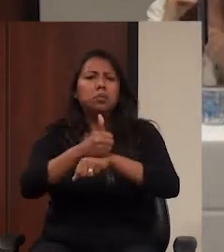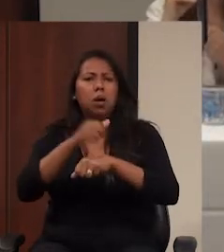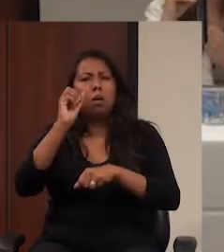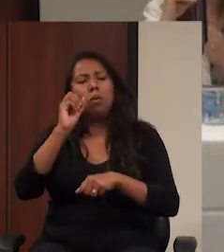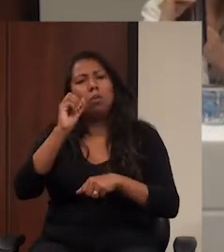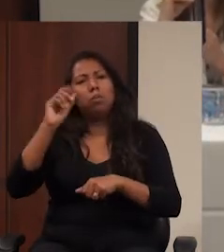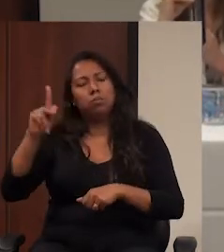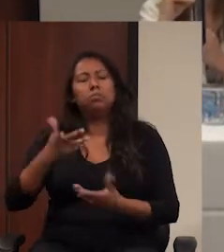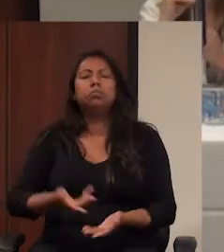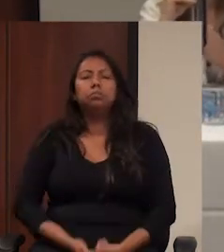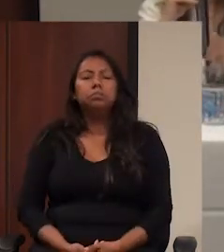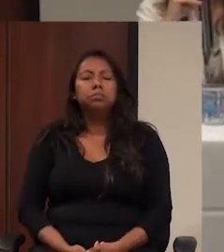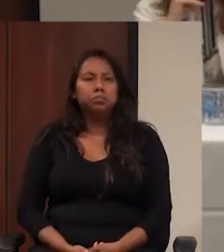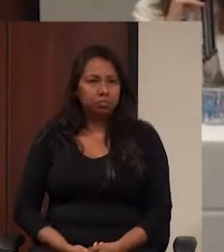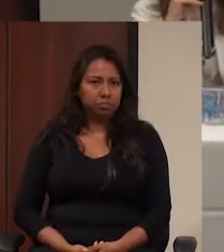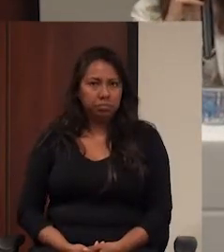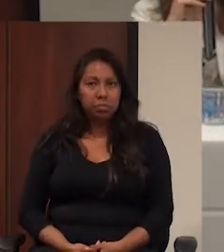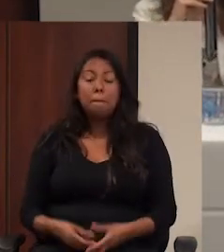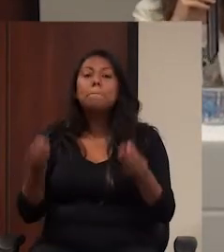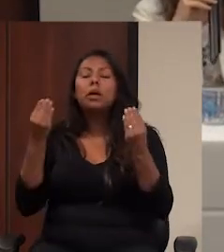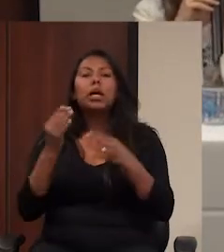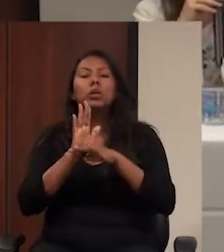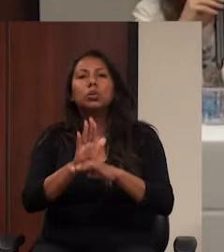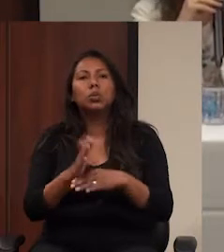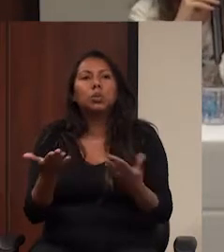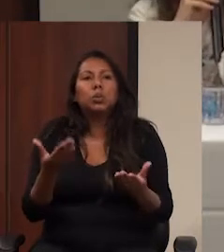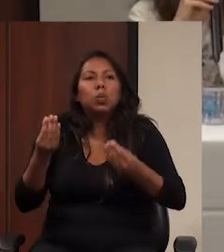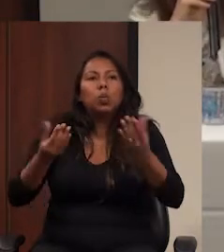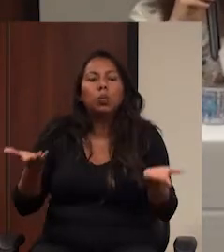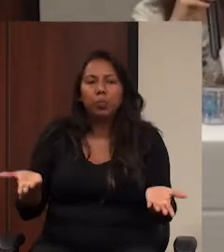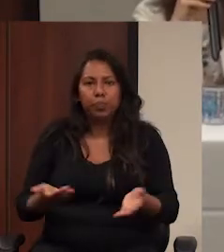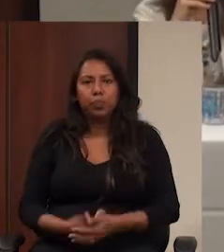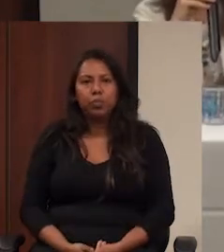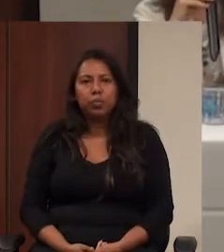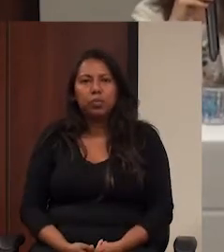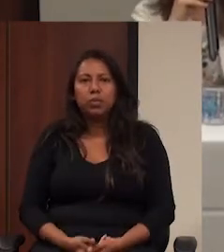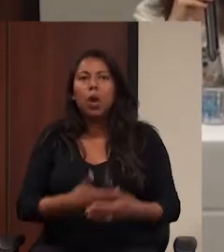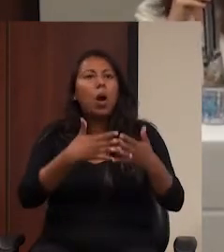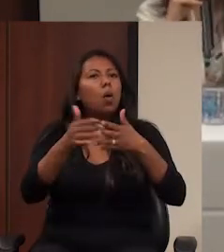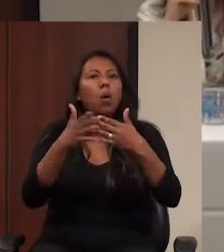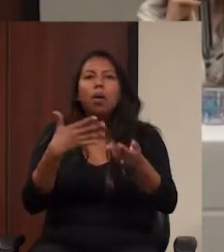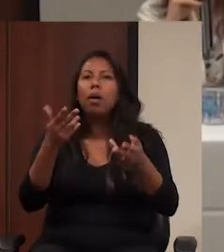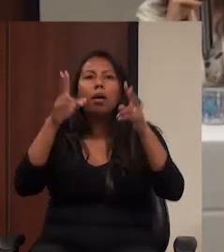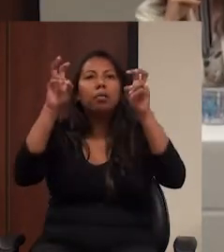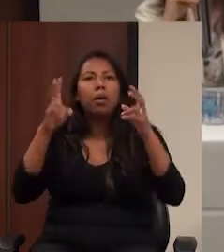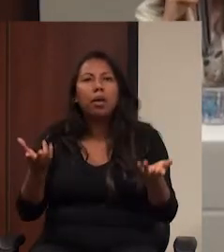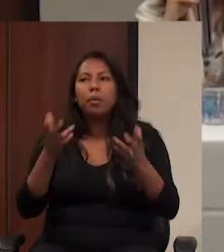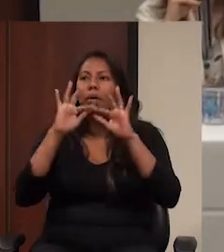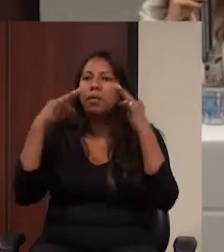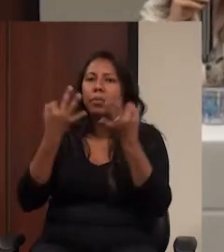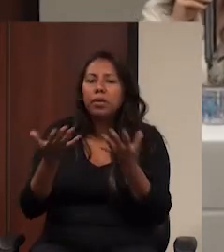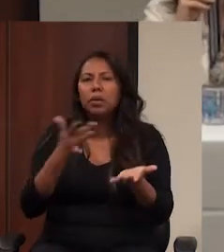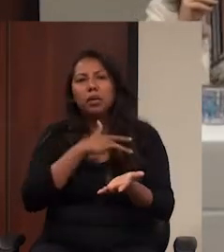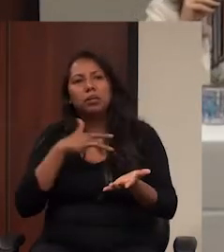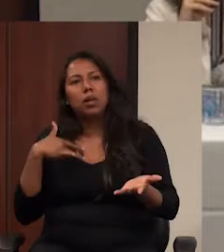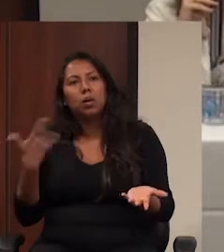ombudsmans. Para que eles ajudam? Em que assuntos eles ajudam? Quaisquer tipos de assuntos? Questões familiares, questões de